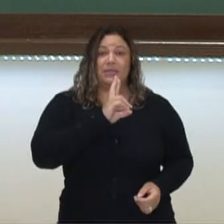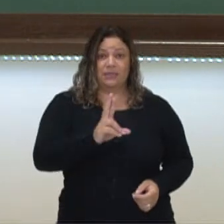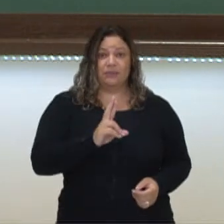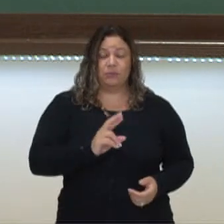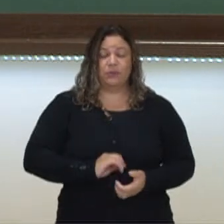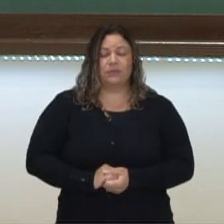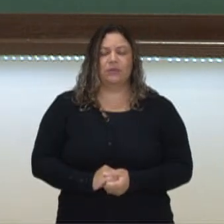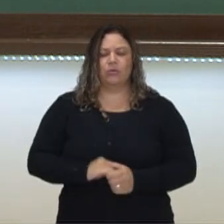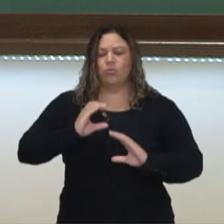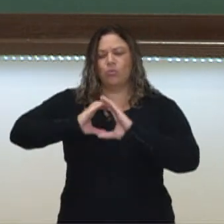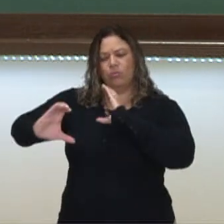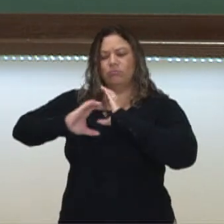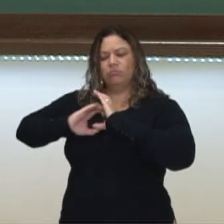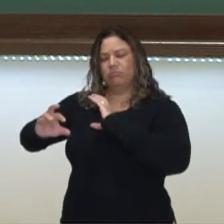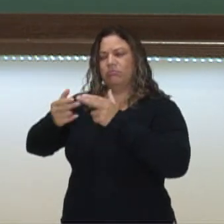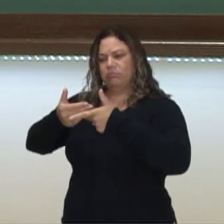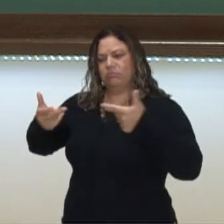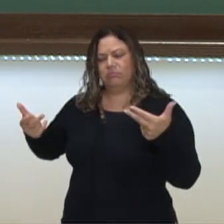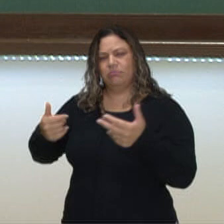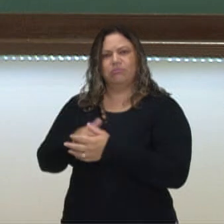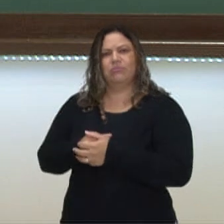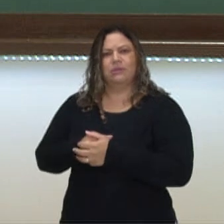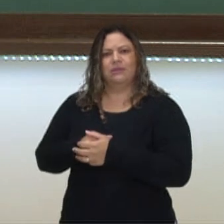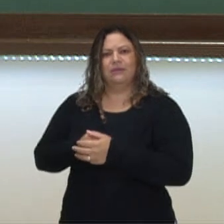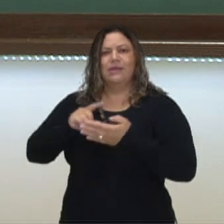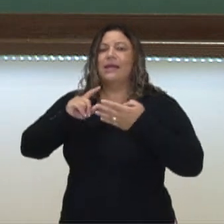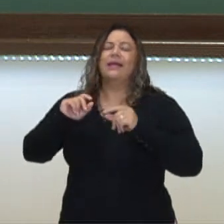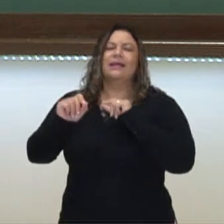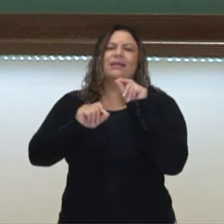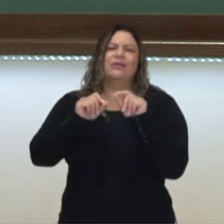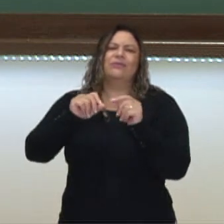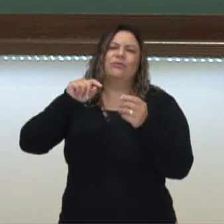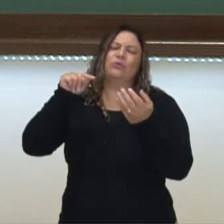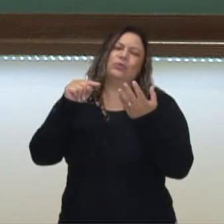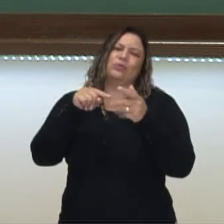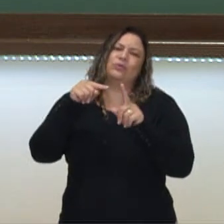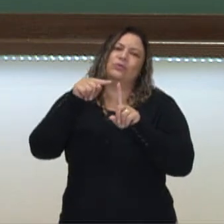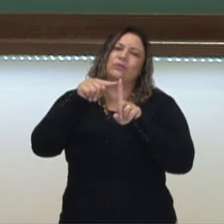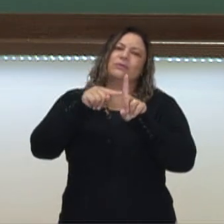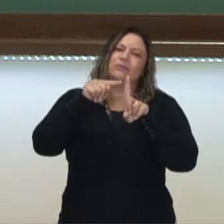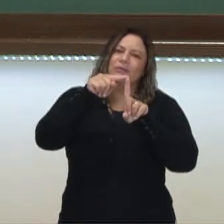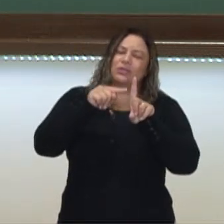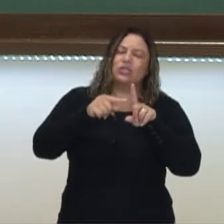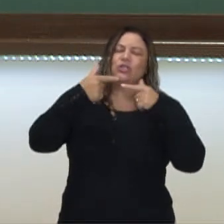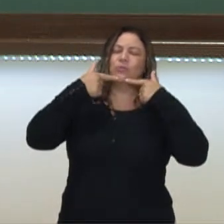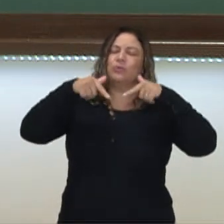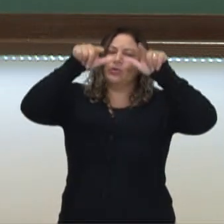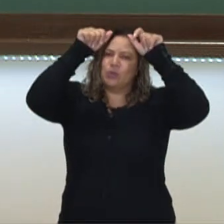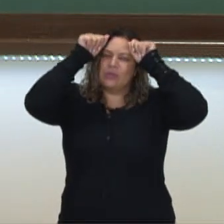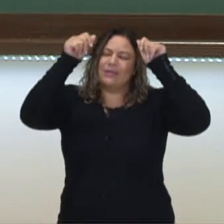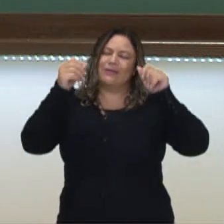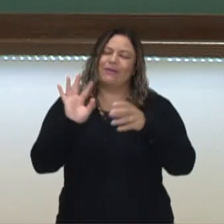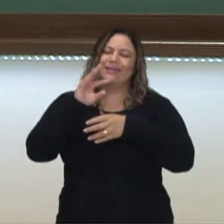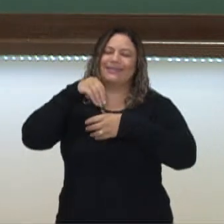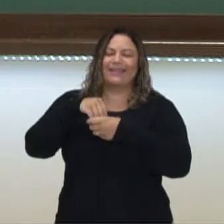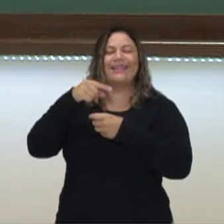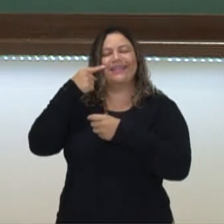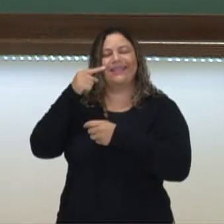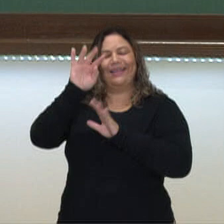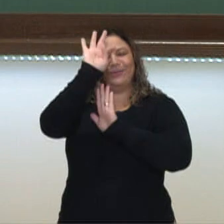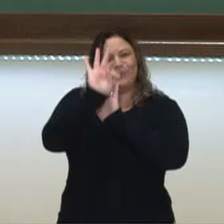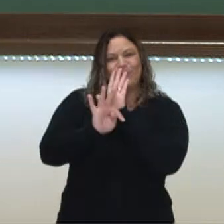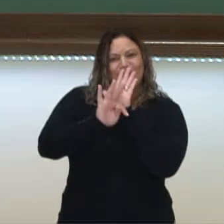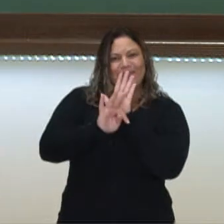circuito comunicativo e das funções da linguagem que se realizam nele. Pensem aí, podem reler o texto, que eu já